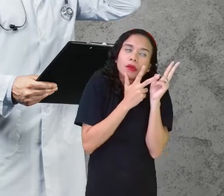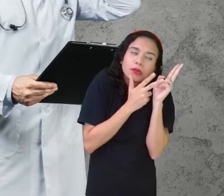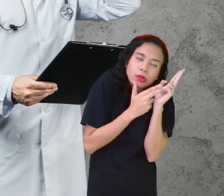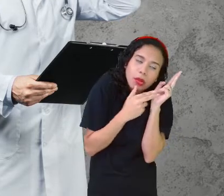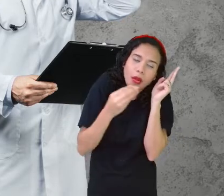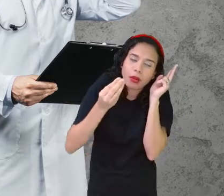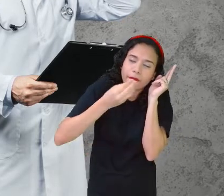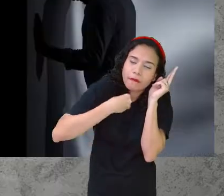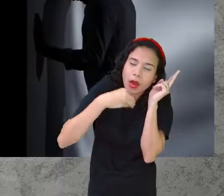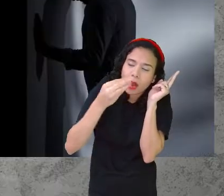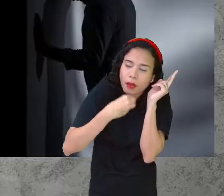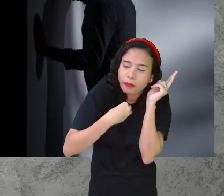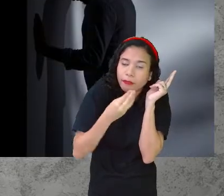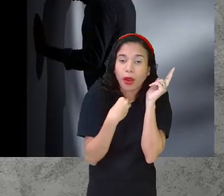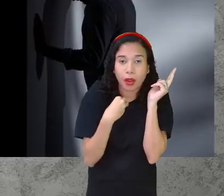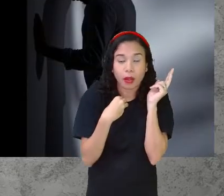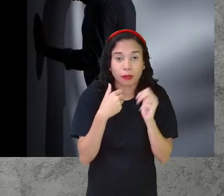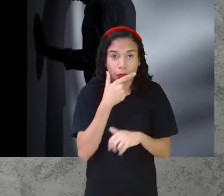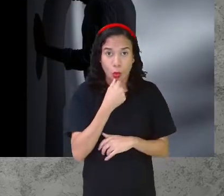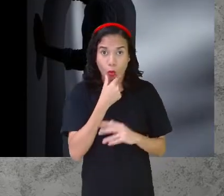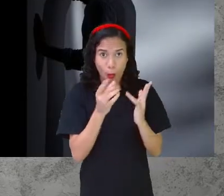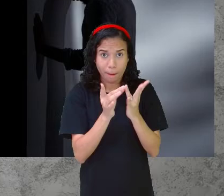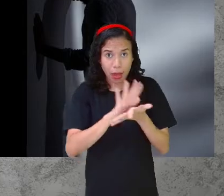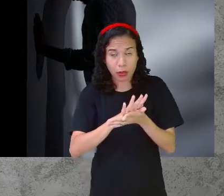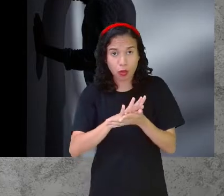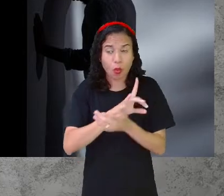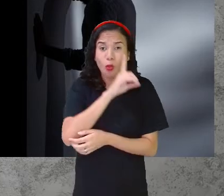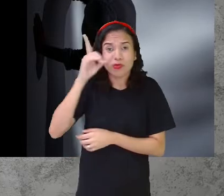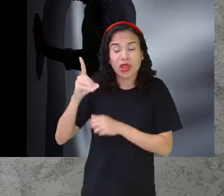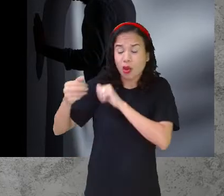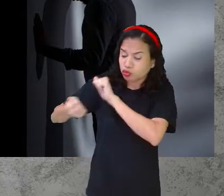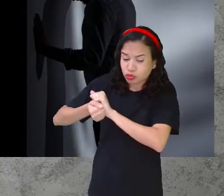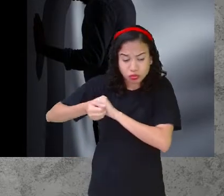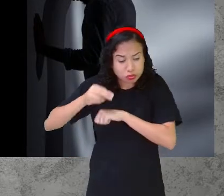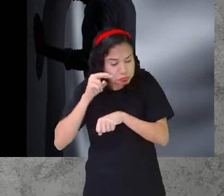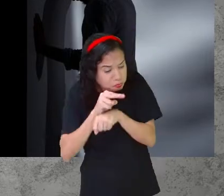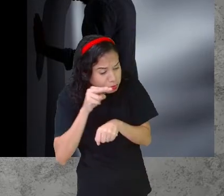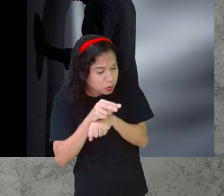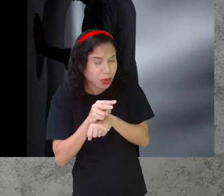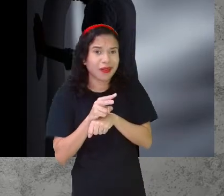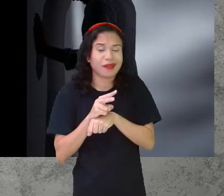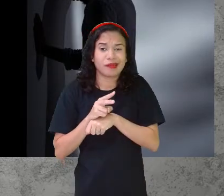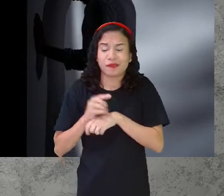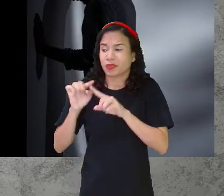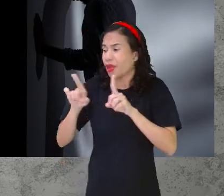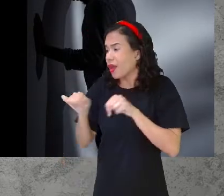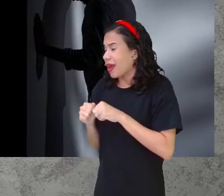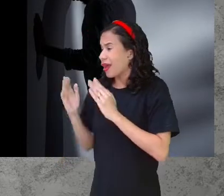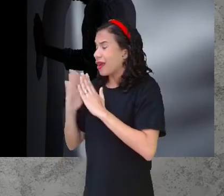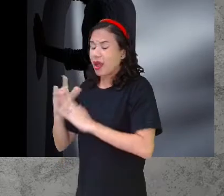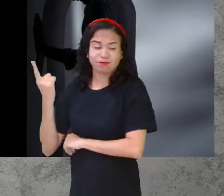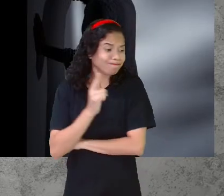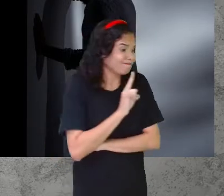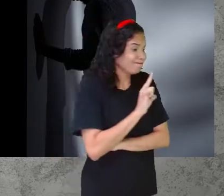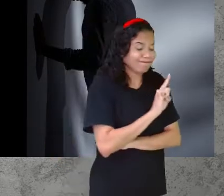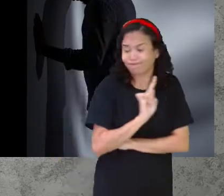muito fraca. Jordão passava o dia ao seu lado. Andava pela sala, de um lado